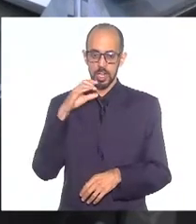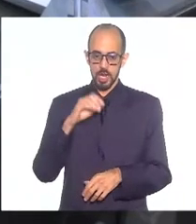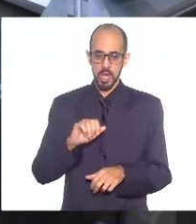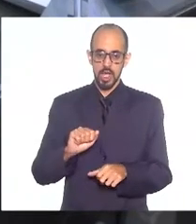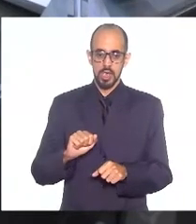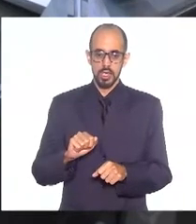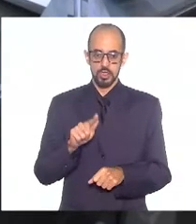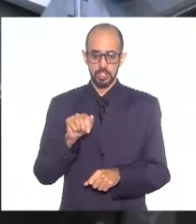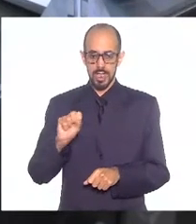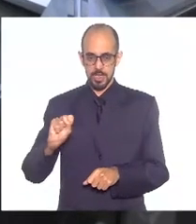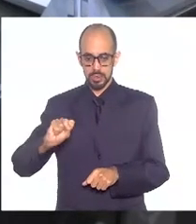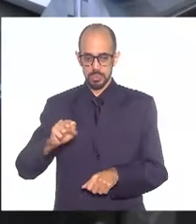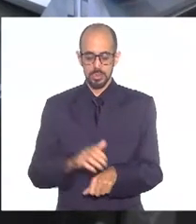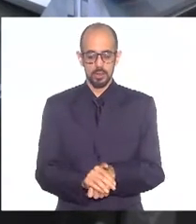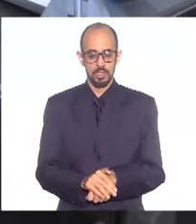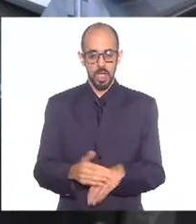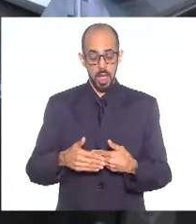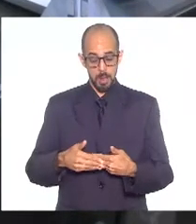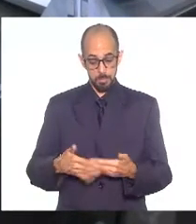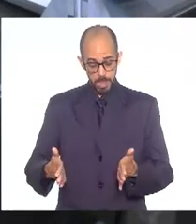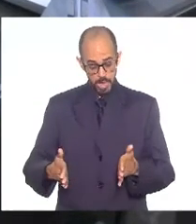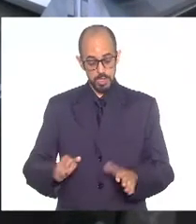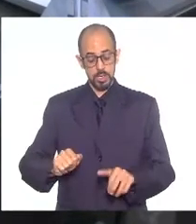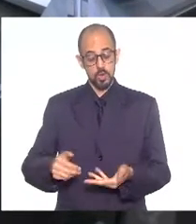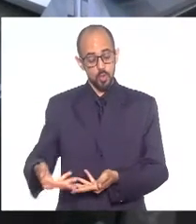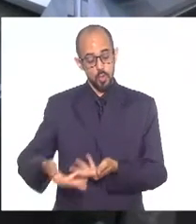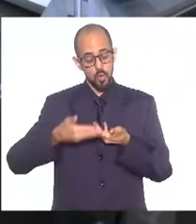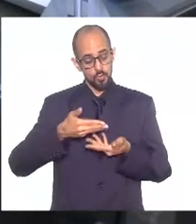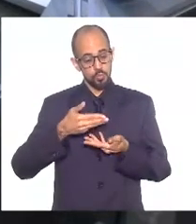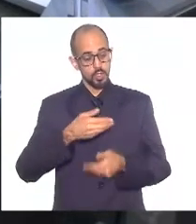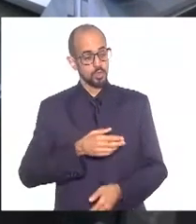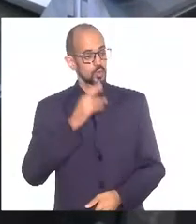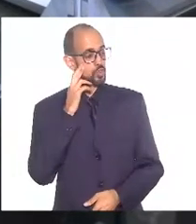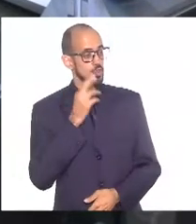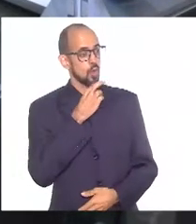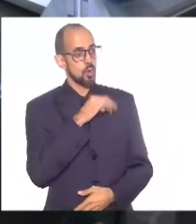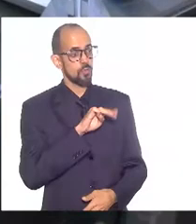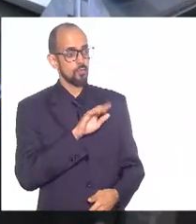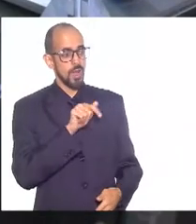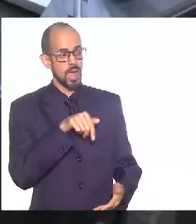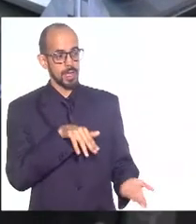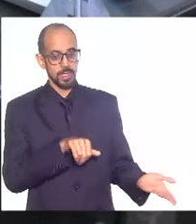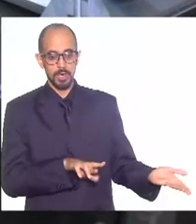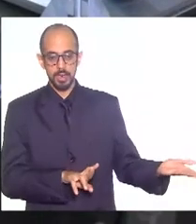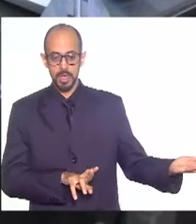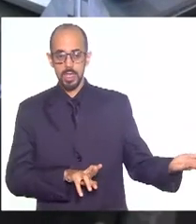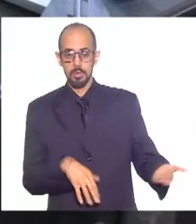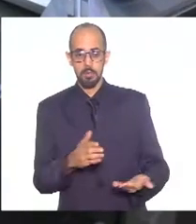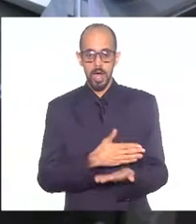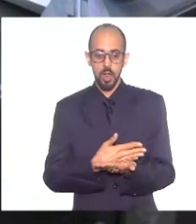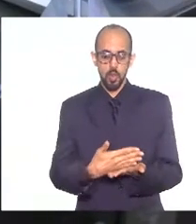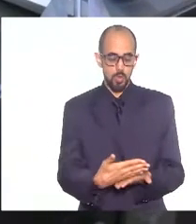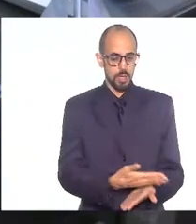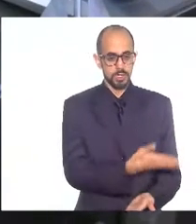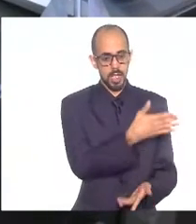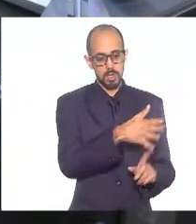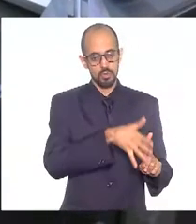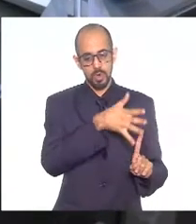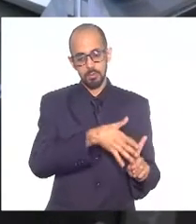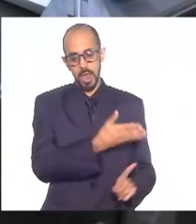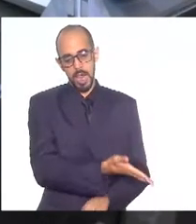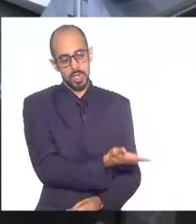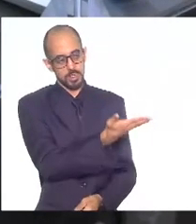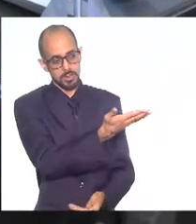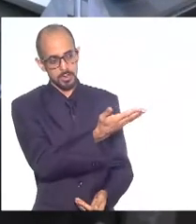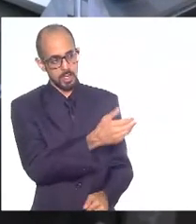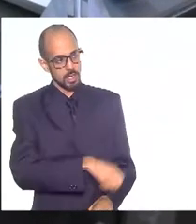sessão, eu convido o senhor Wagner Wirther para dar início à sua exposição. Com a palavra,